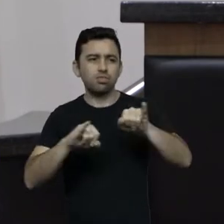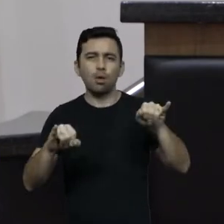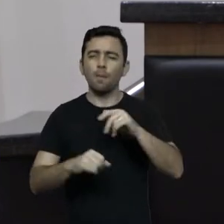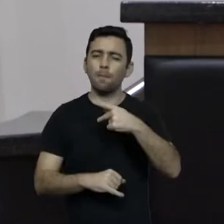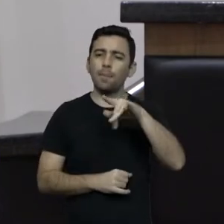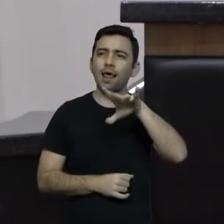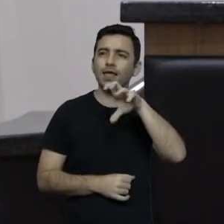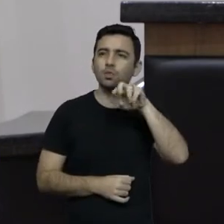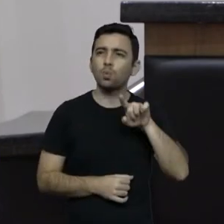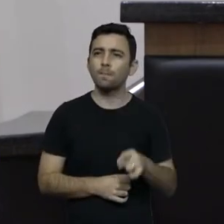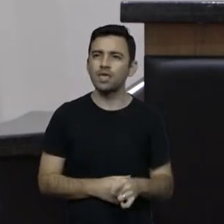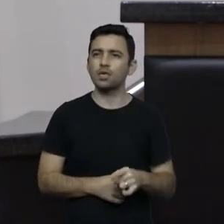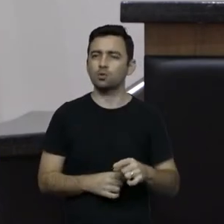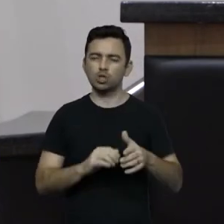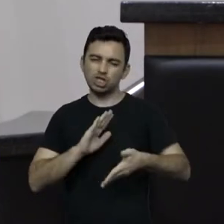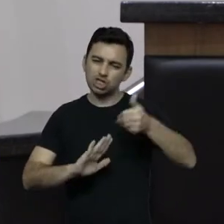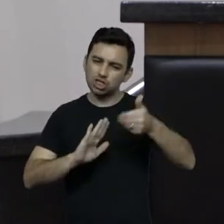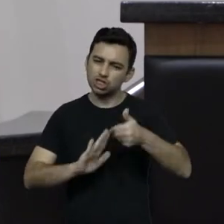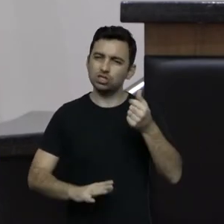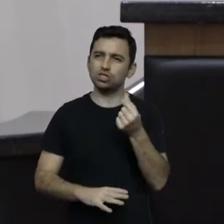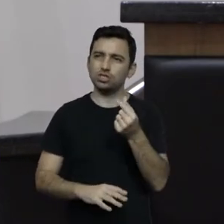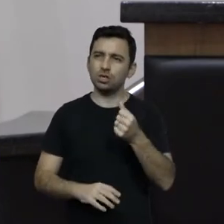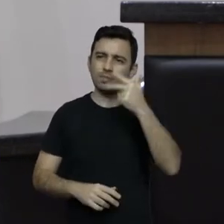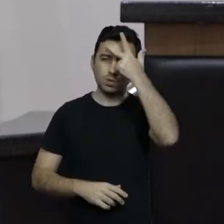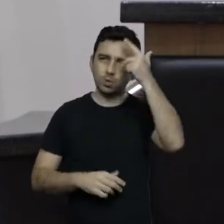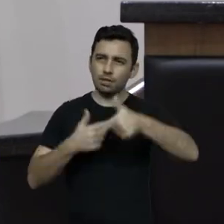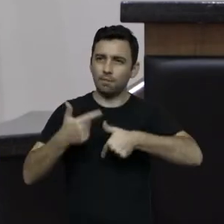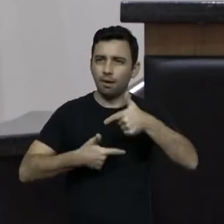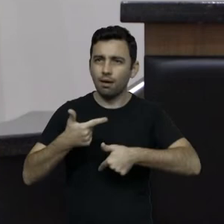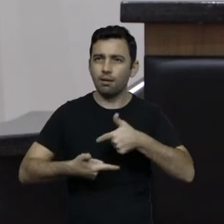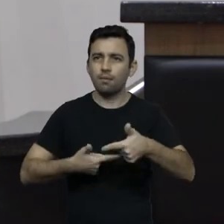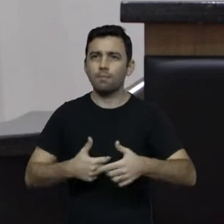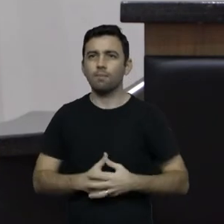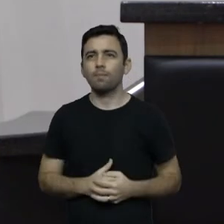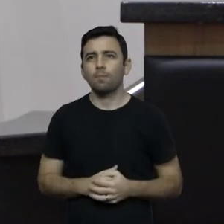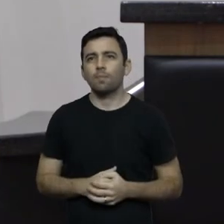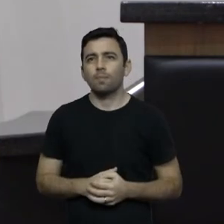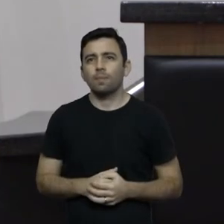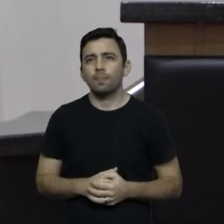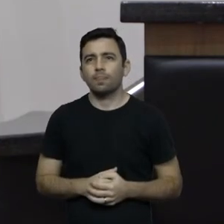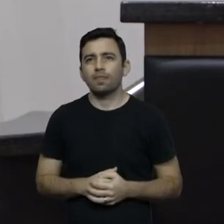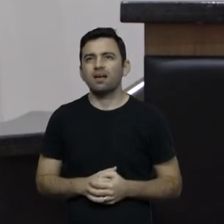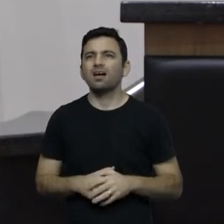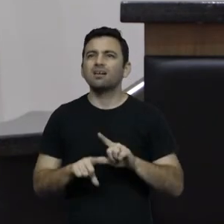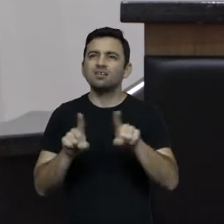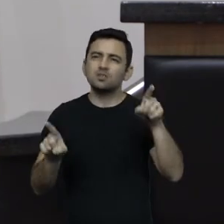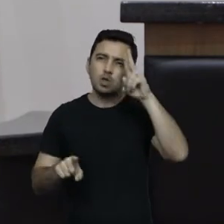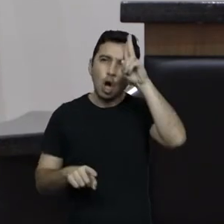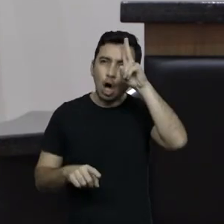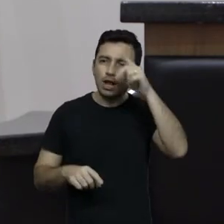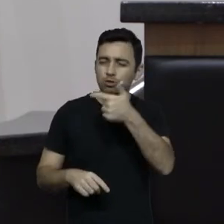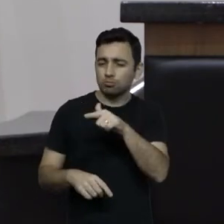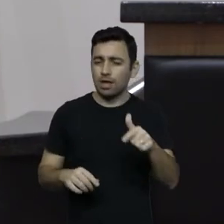mil tirar o dinheiro do trabalhador e da trabalhadora o que nessa história não tem nem bandido irei mocinho